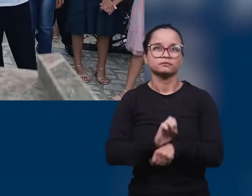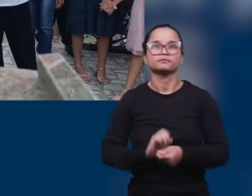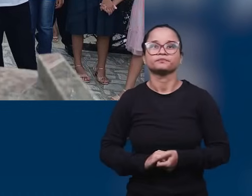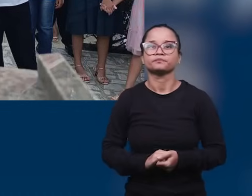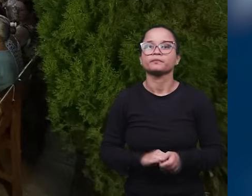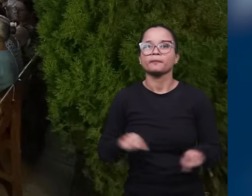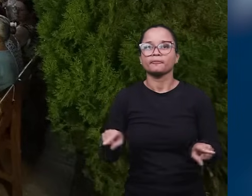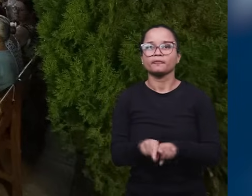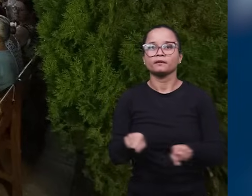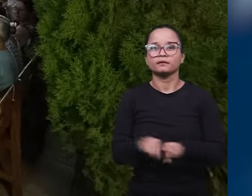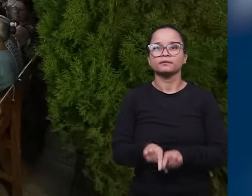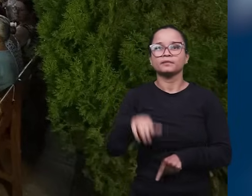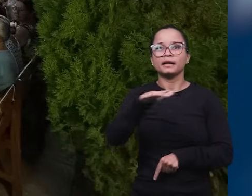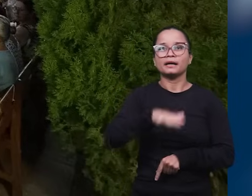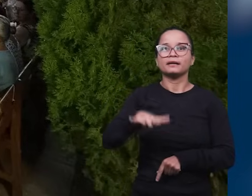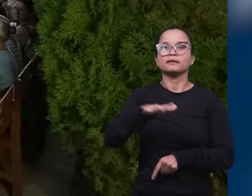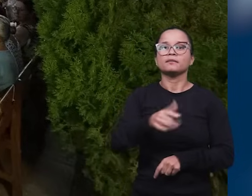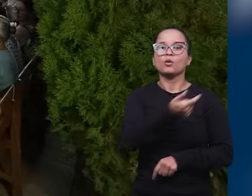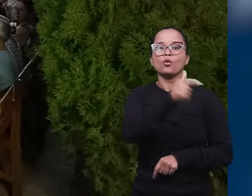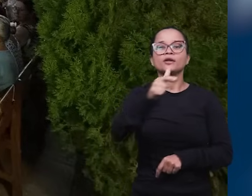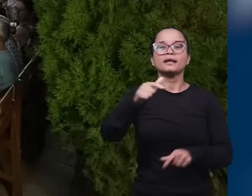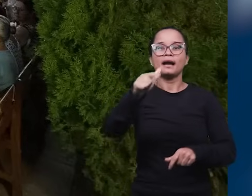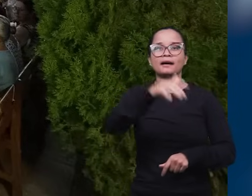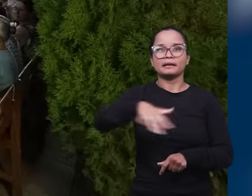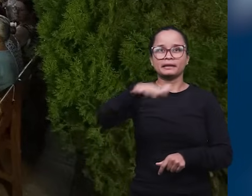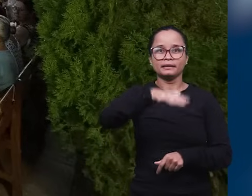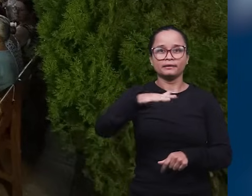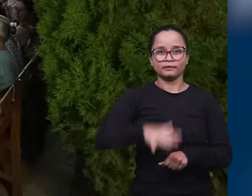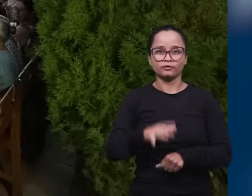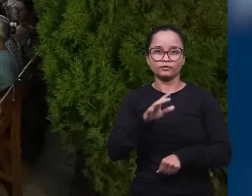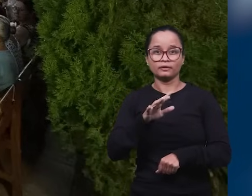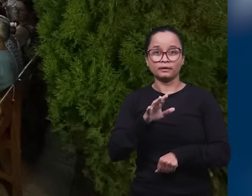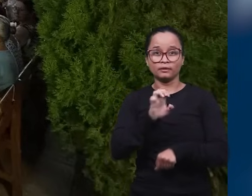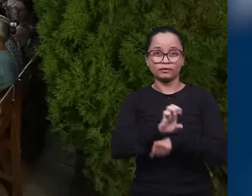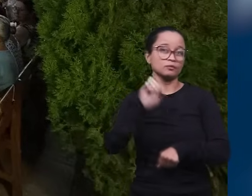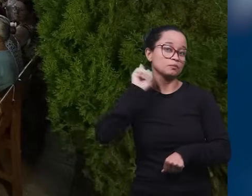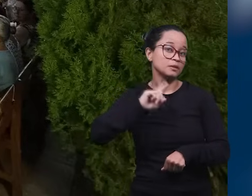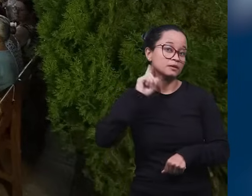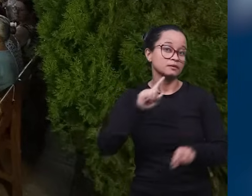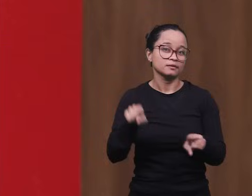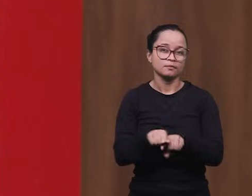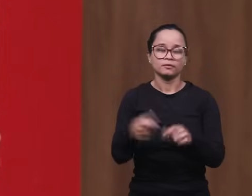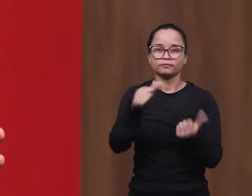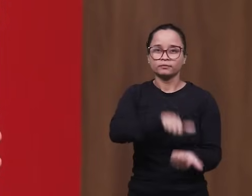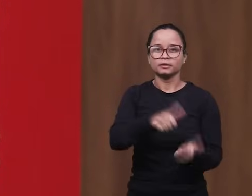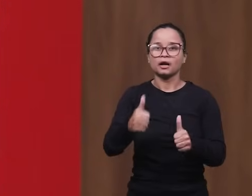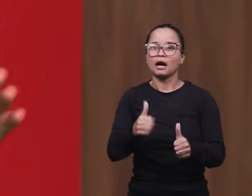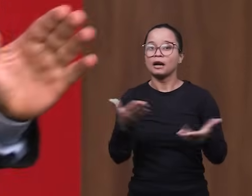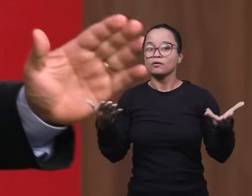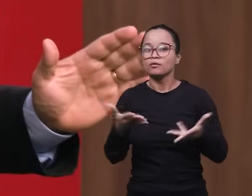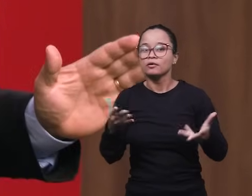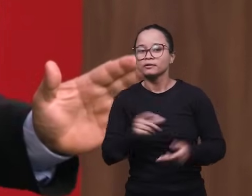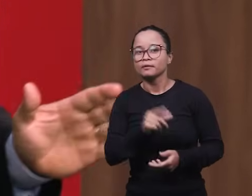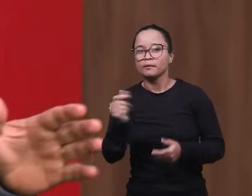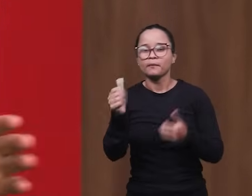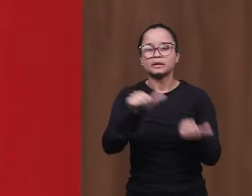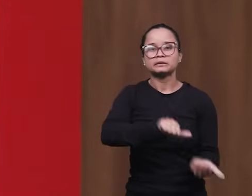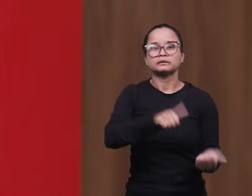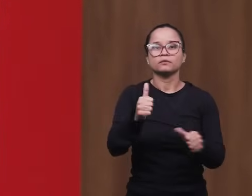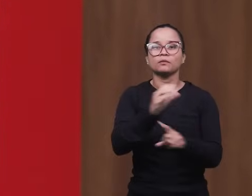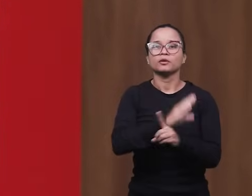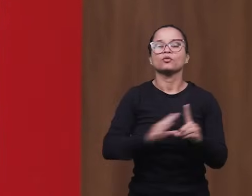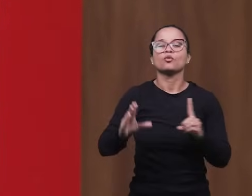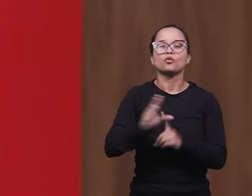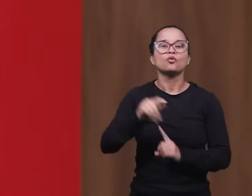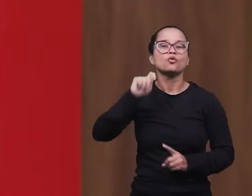Gerais. A área de Conselheiro Pena, Minas Gerais também teve batismo, olha aí. E agora, saindo do batismo, vamos agora para